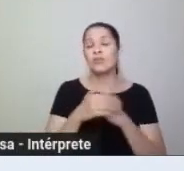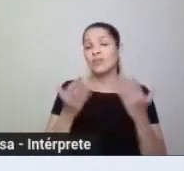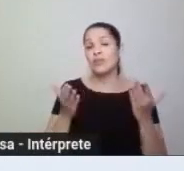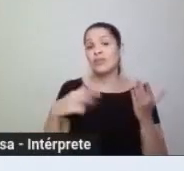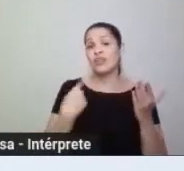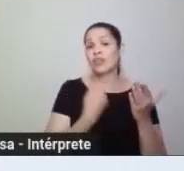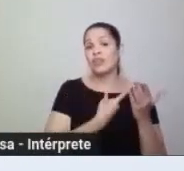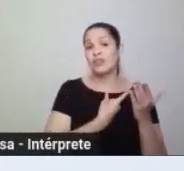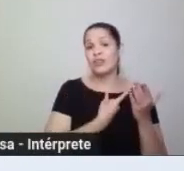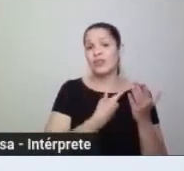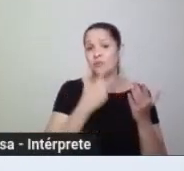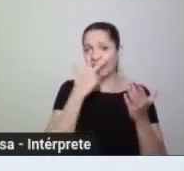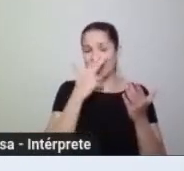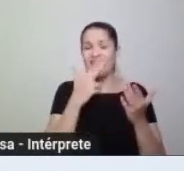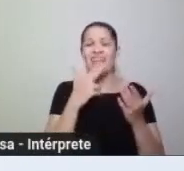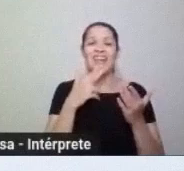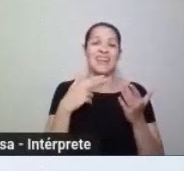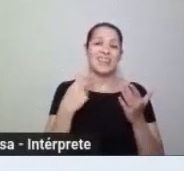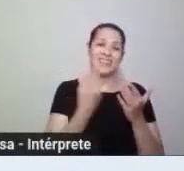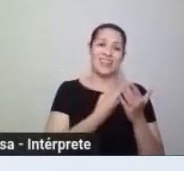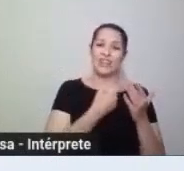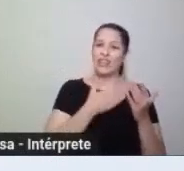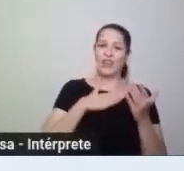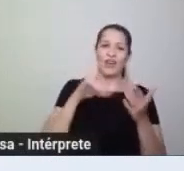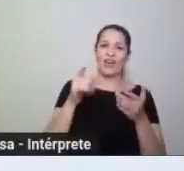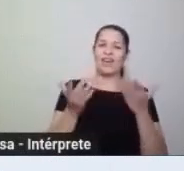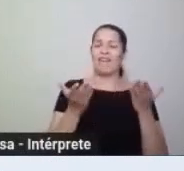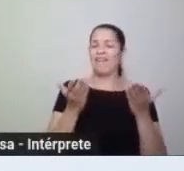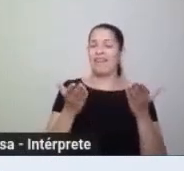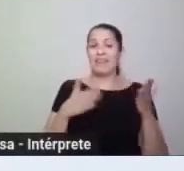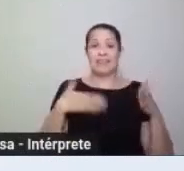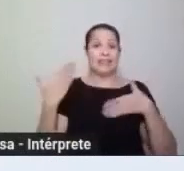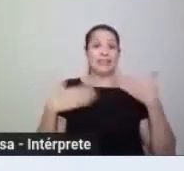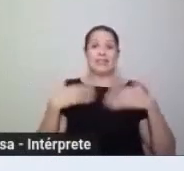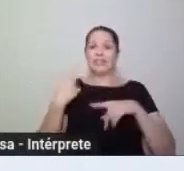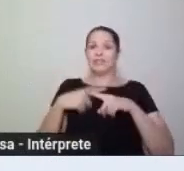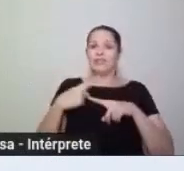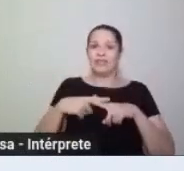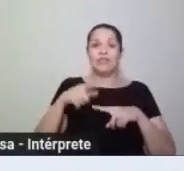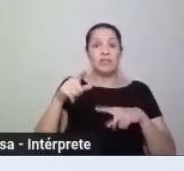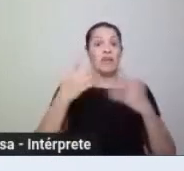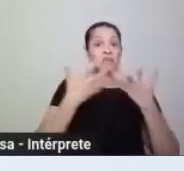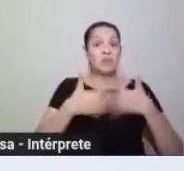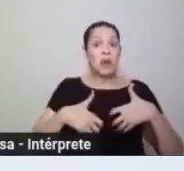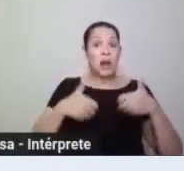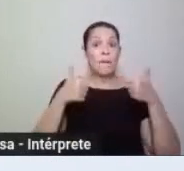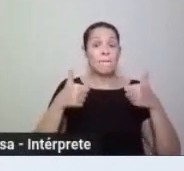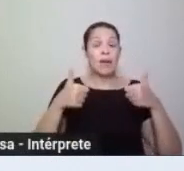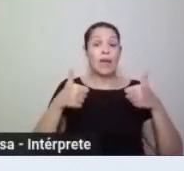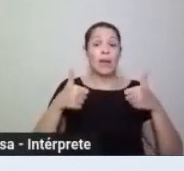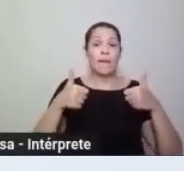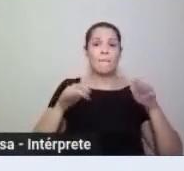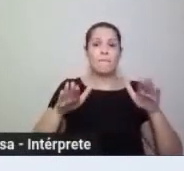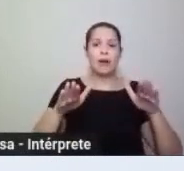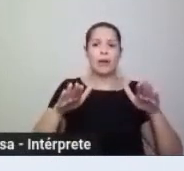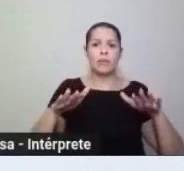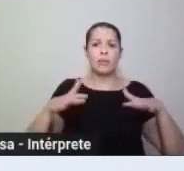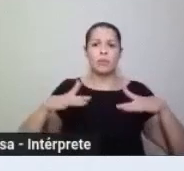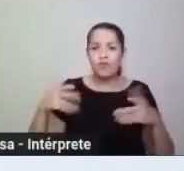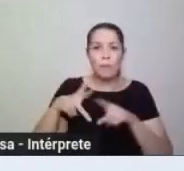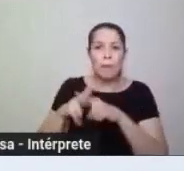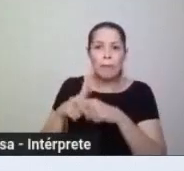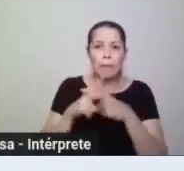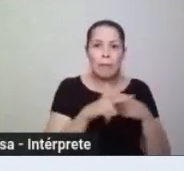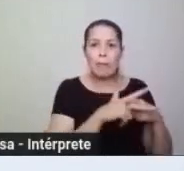ele como um assombroso da análise de vibração, porque tá funcionando bem, daqui a pouco tá funcionando muito, muito